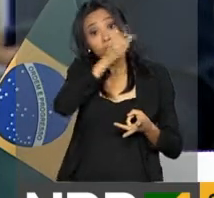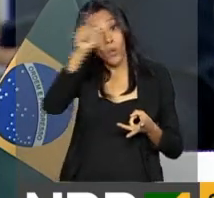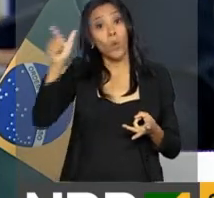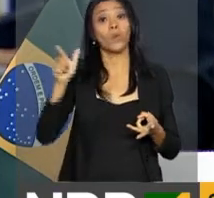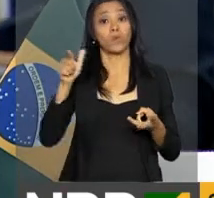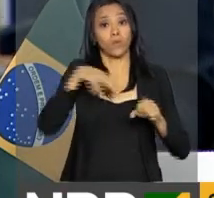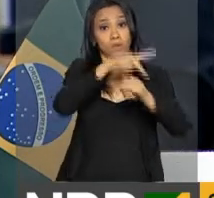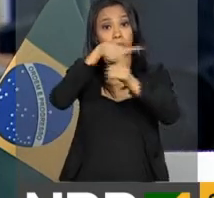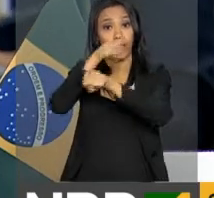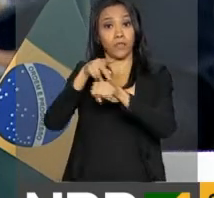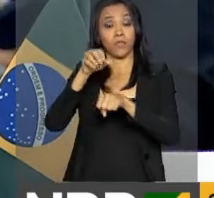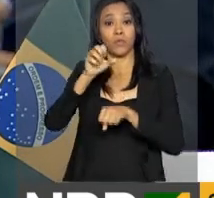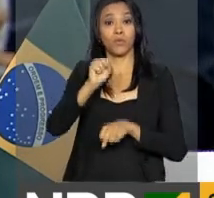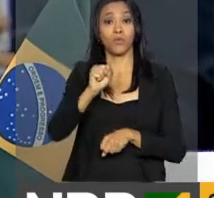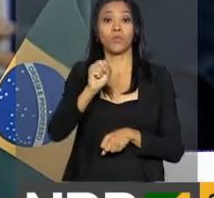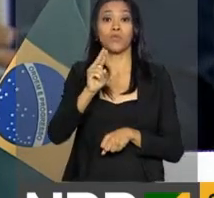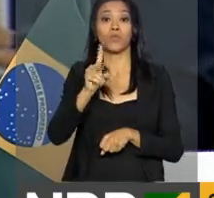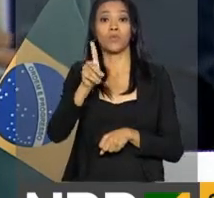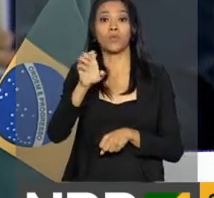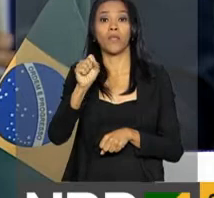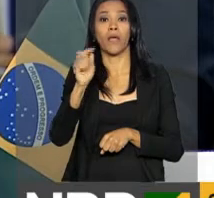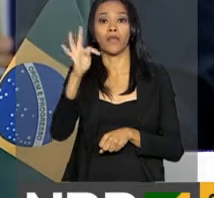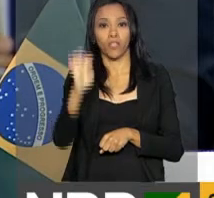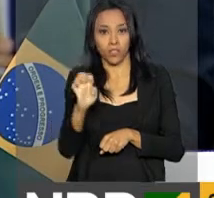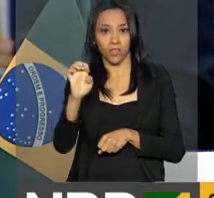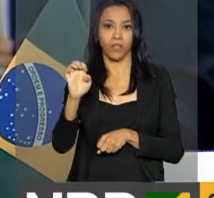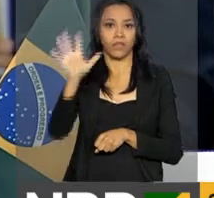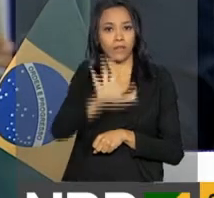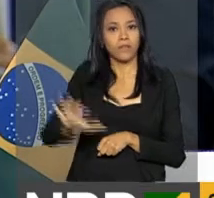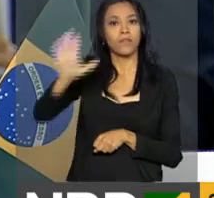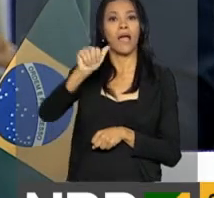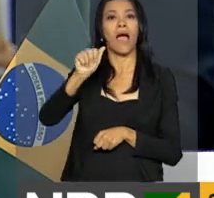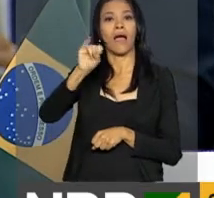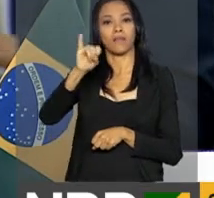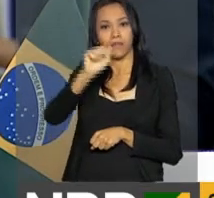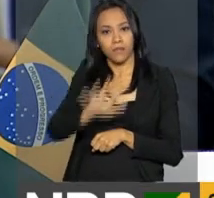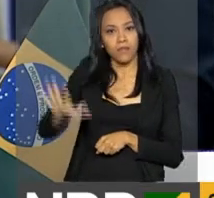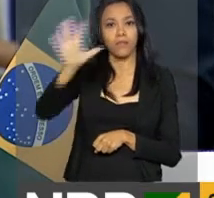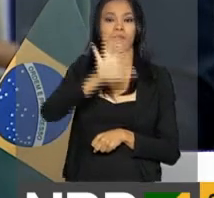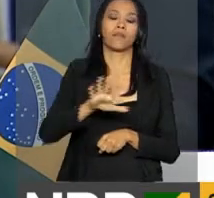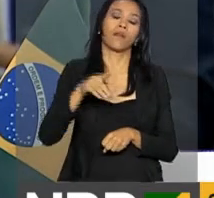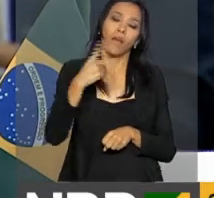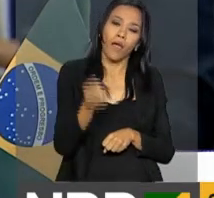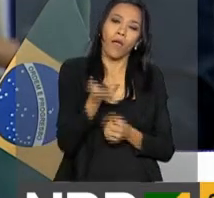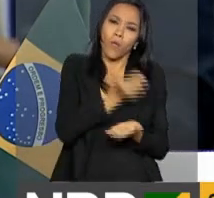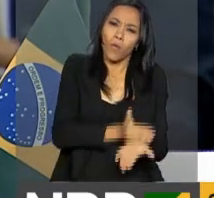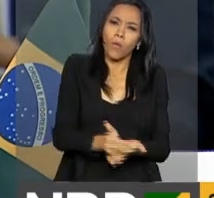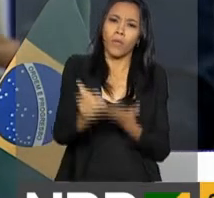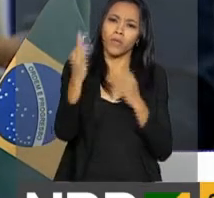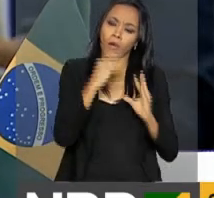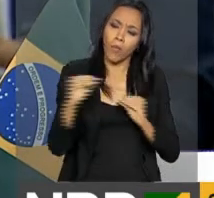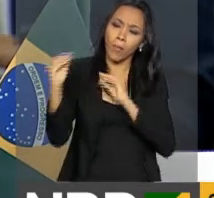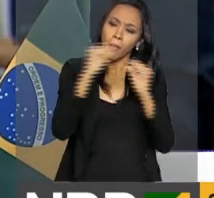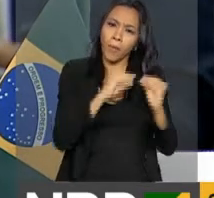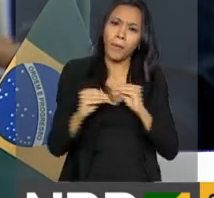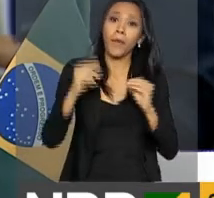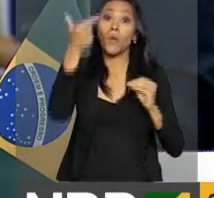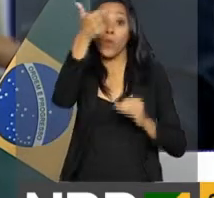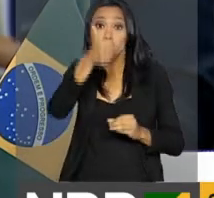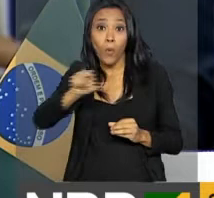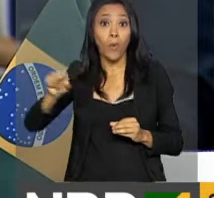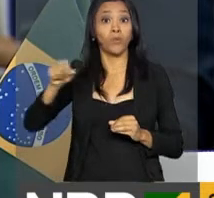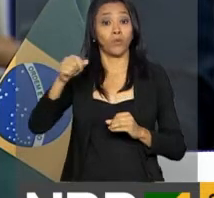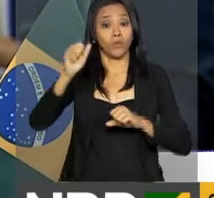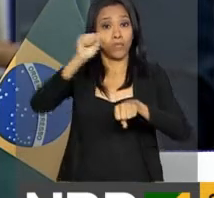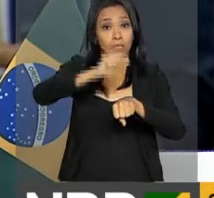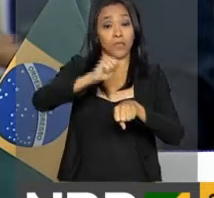Sudeste Asiático. É uma satisfação anunciar, nesta ocasião, o início do diálogo exploratório com Singapura, o